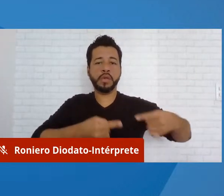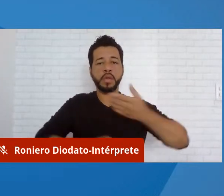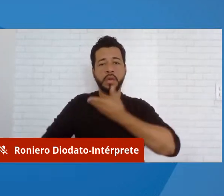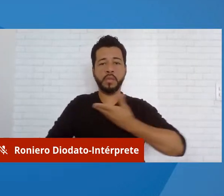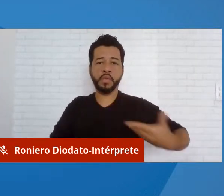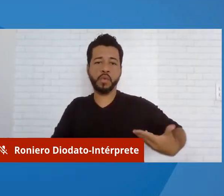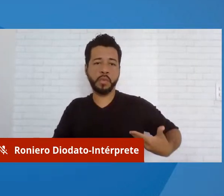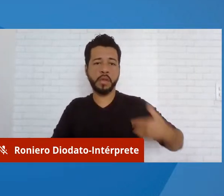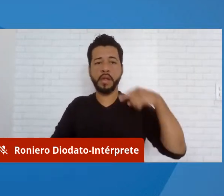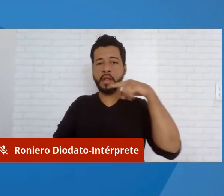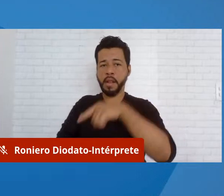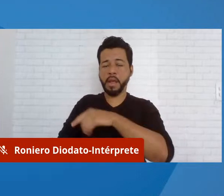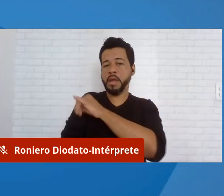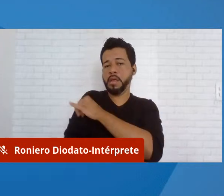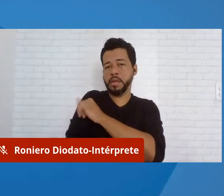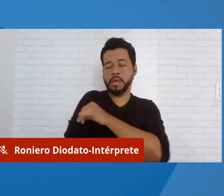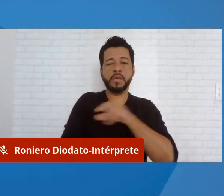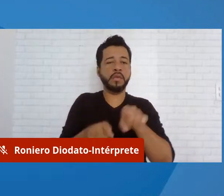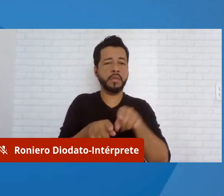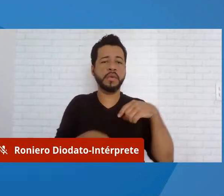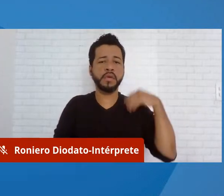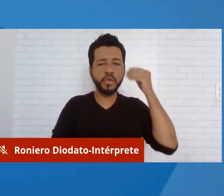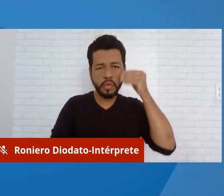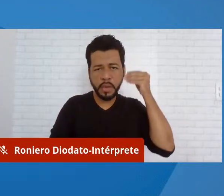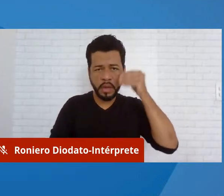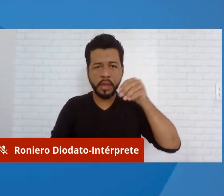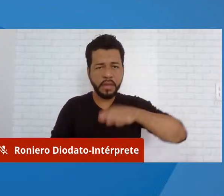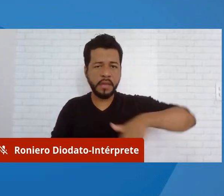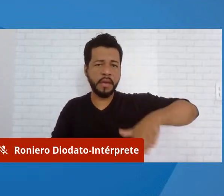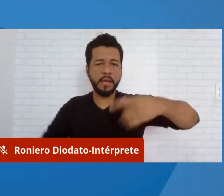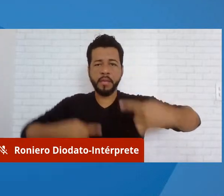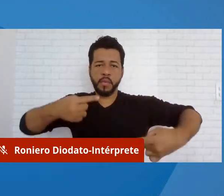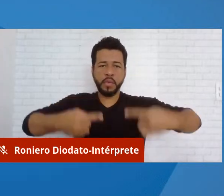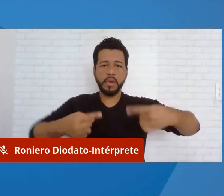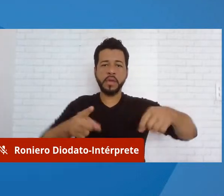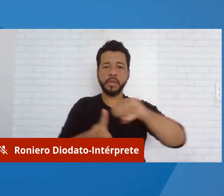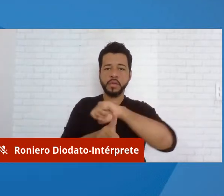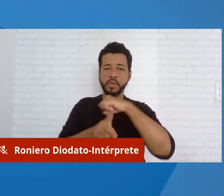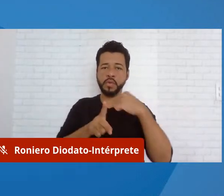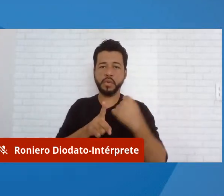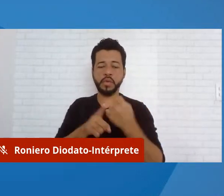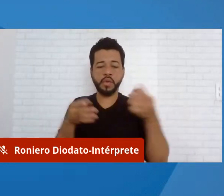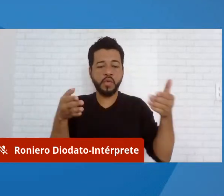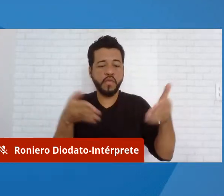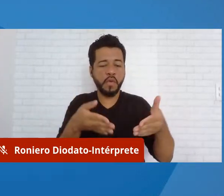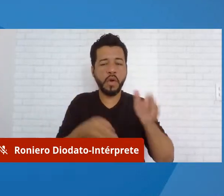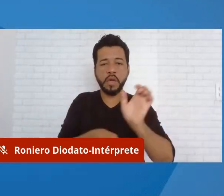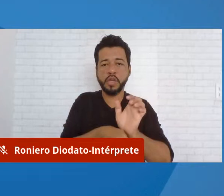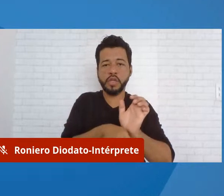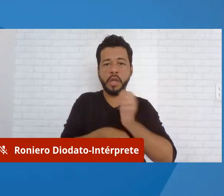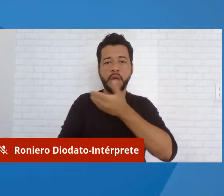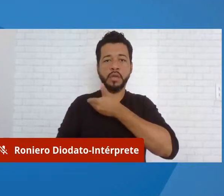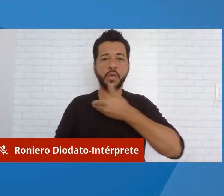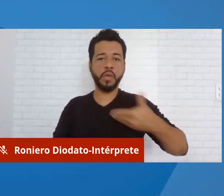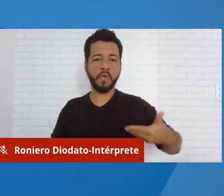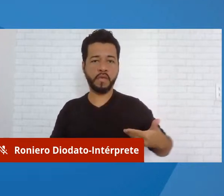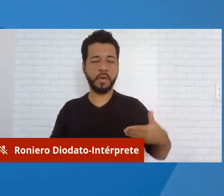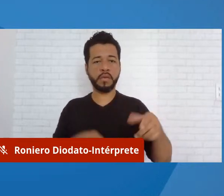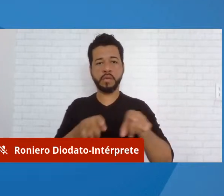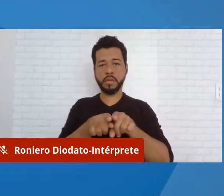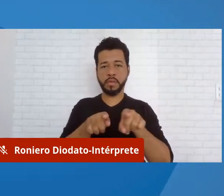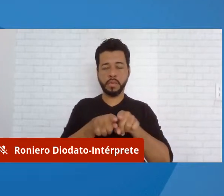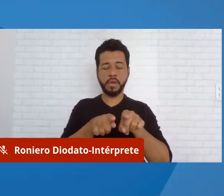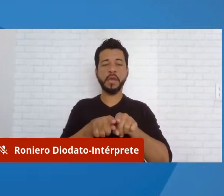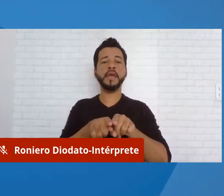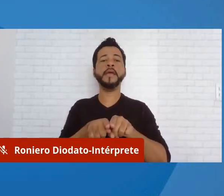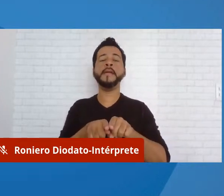tem experiência na área de ciência política e sociologia, com ênfase em Estado e governo, e atua principalmente